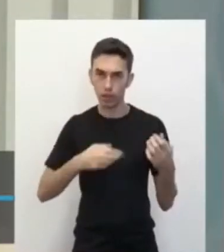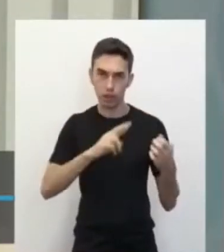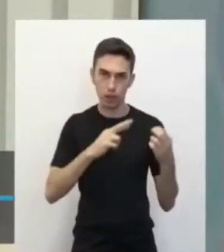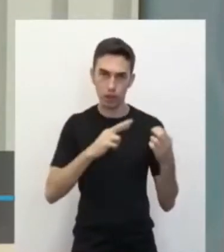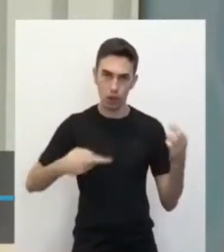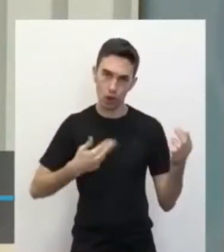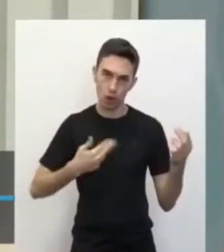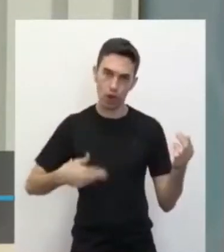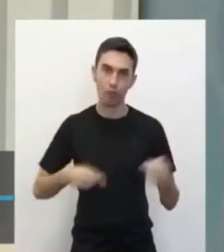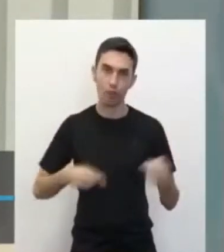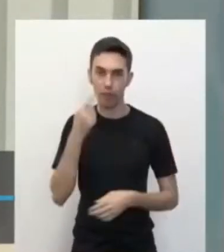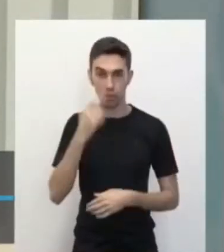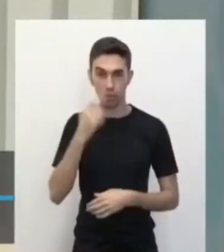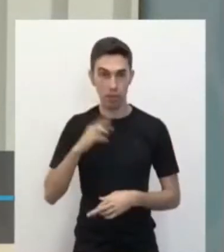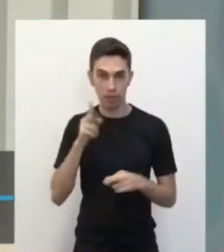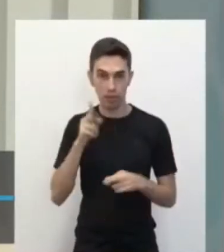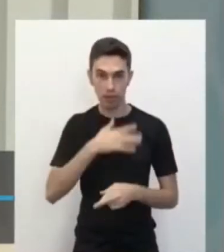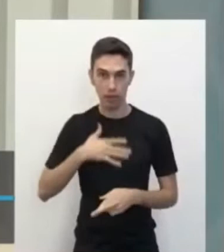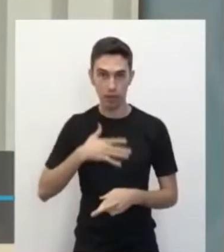gostem.